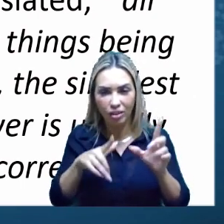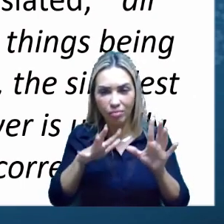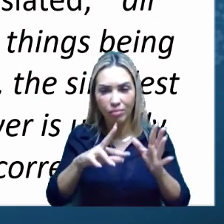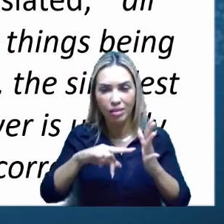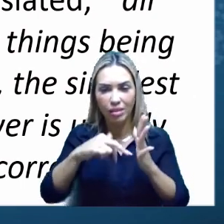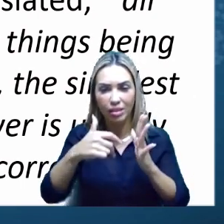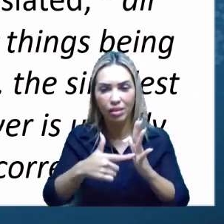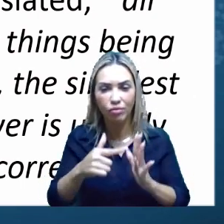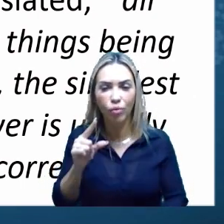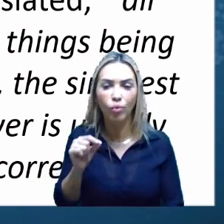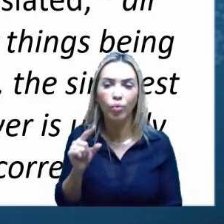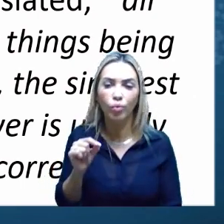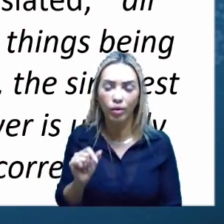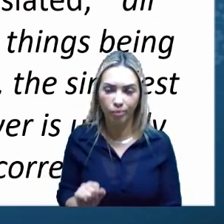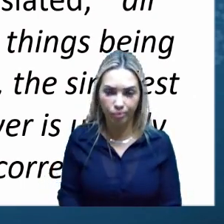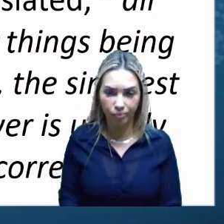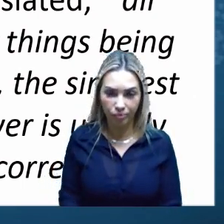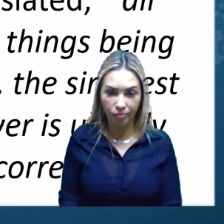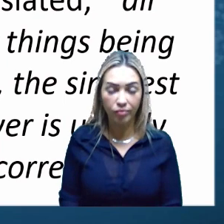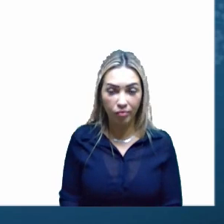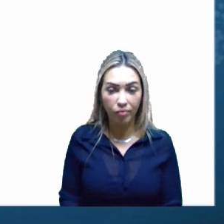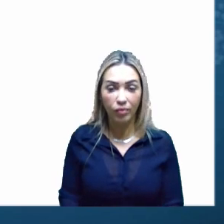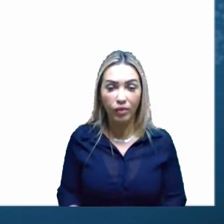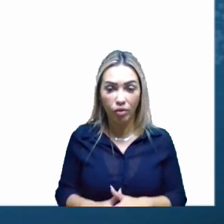significa que geralmente